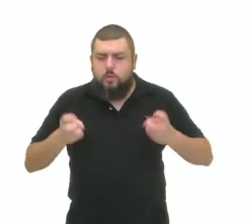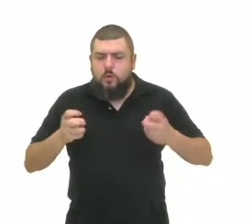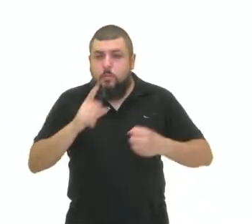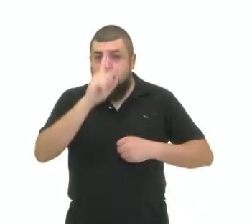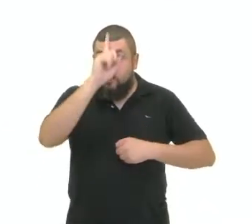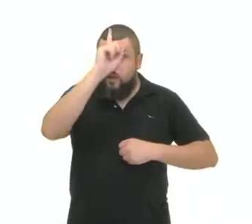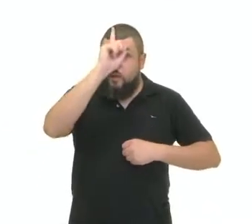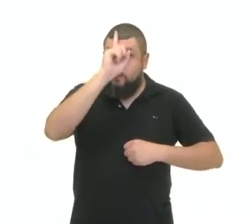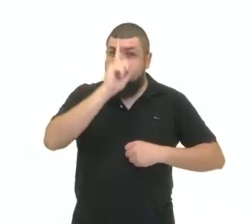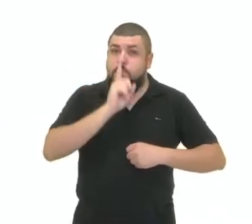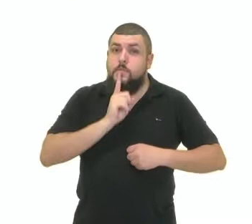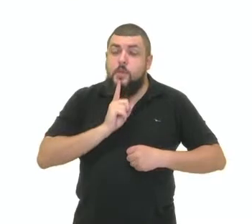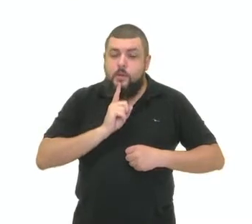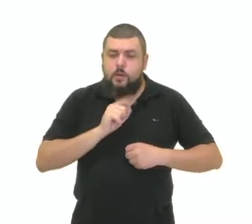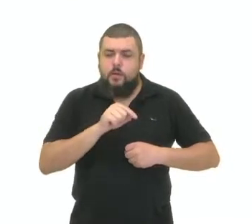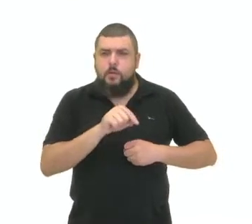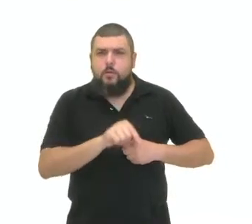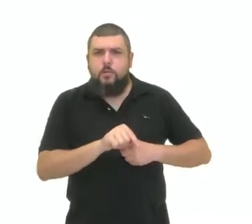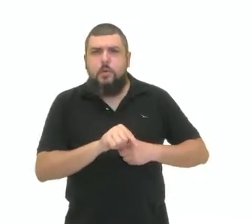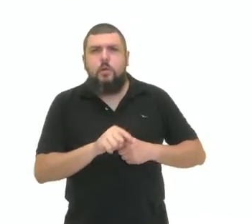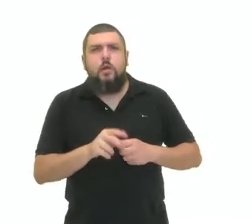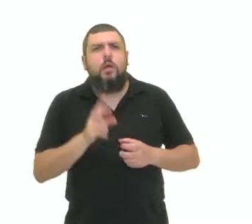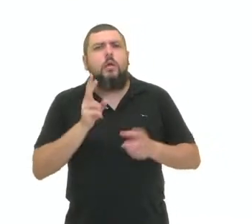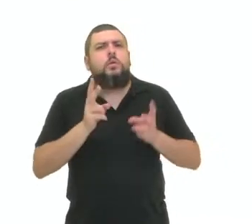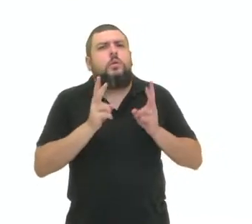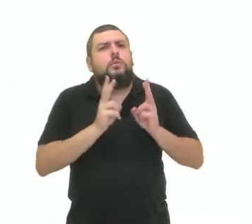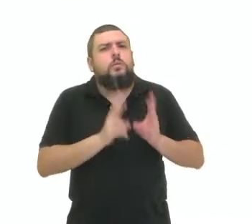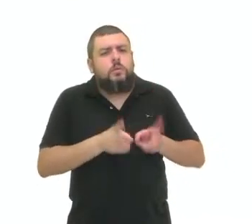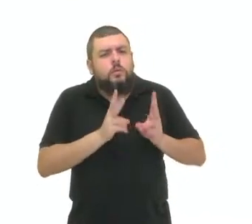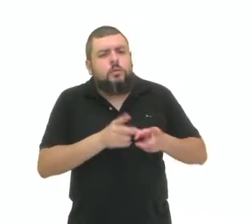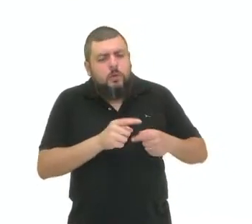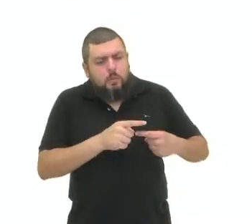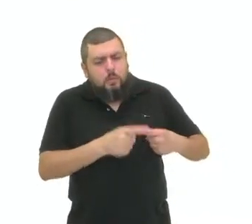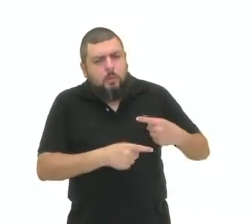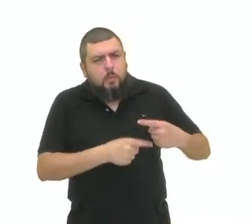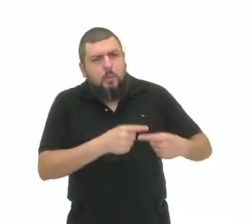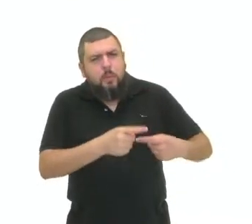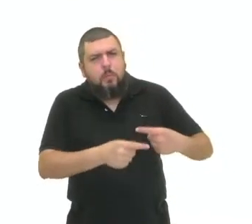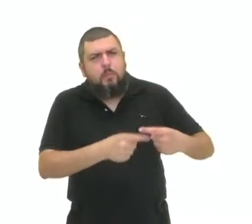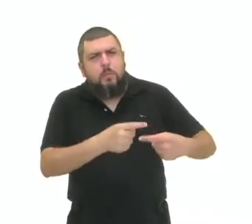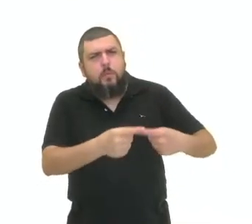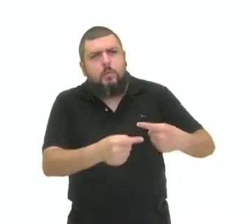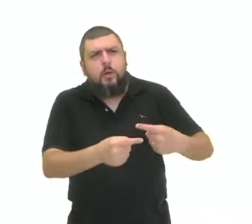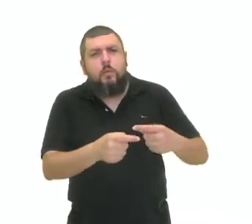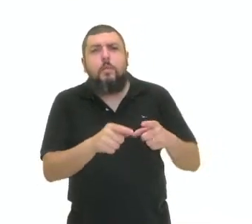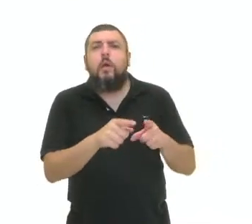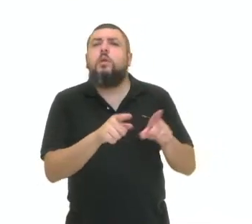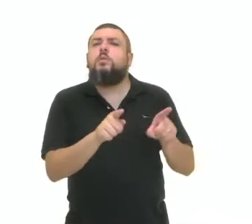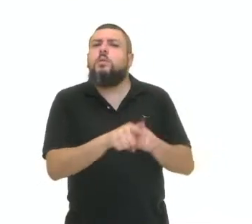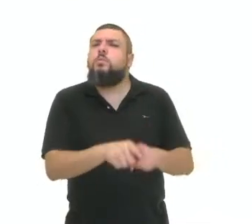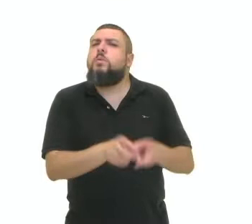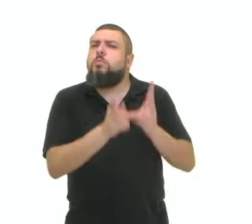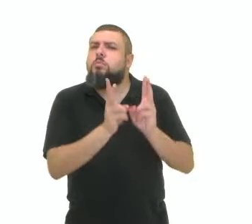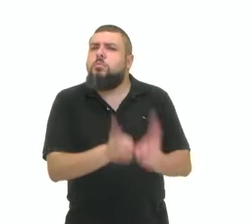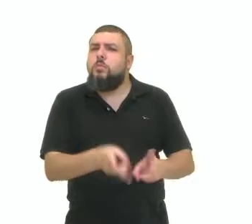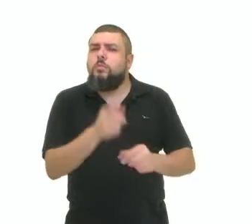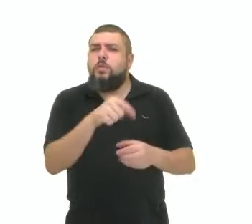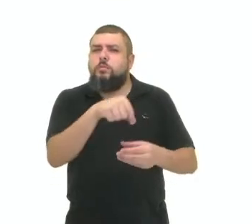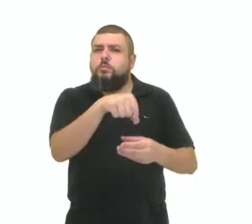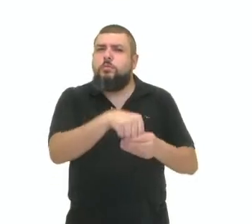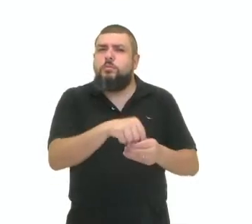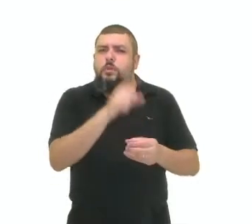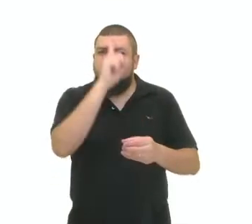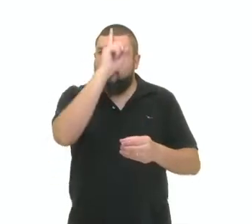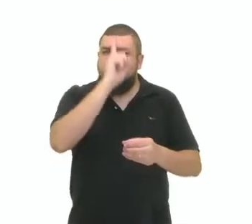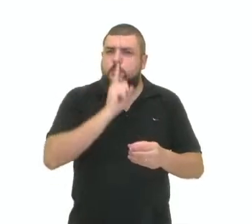sempre produziam 100% de seus descendentes também com as sementes amarelas. E